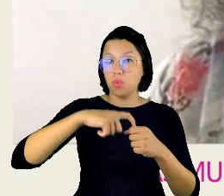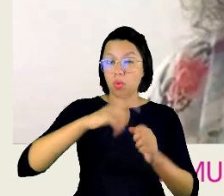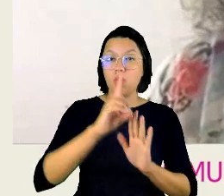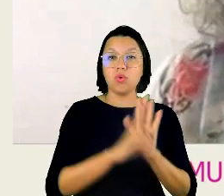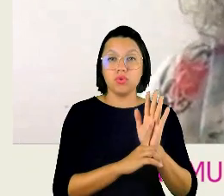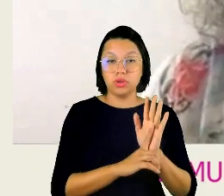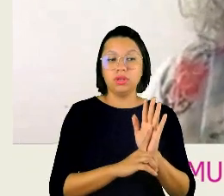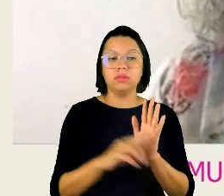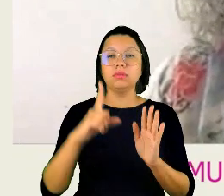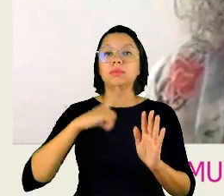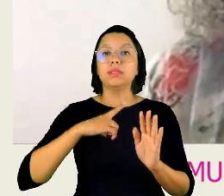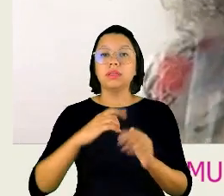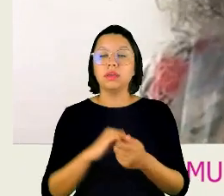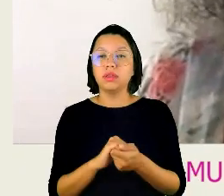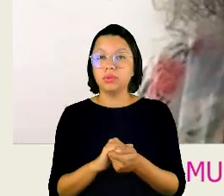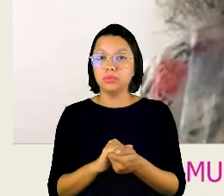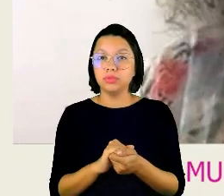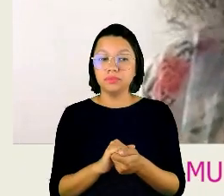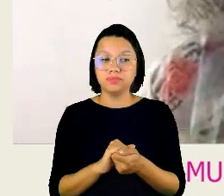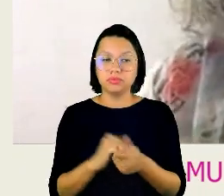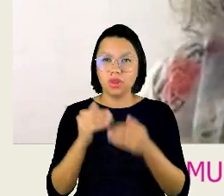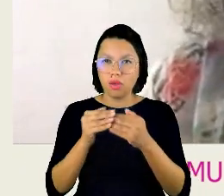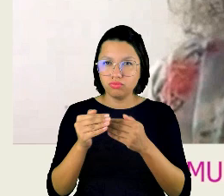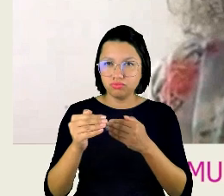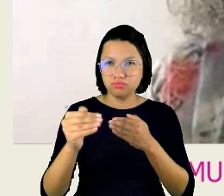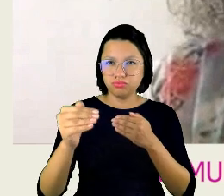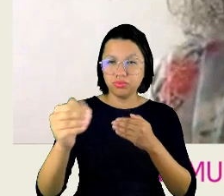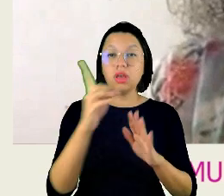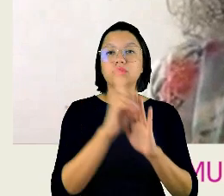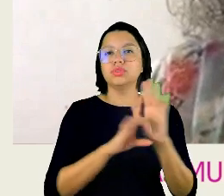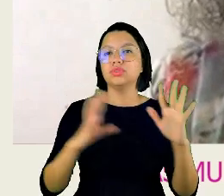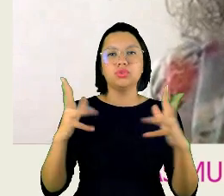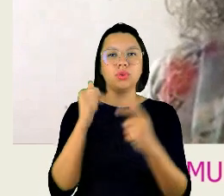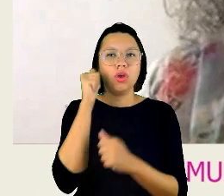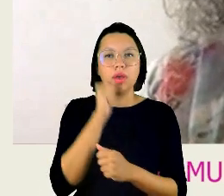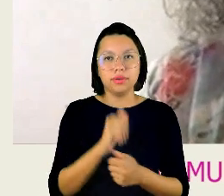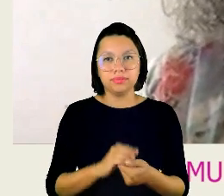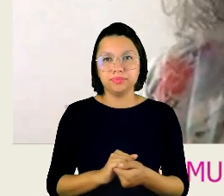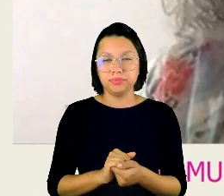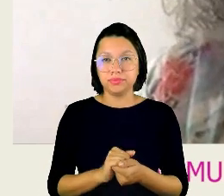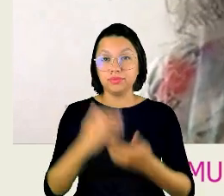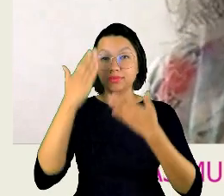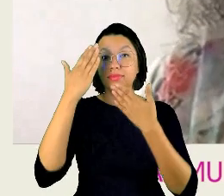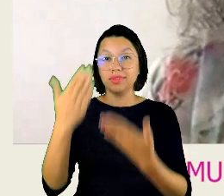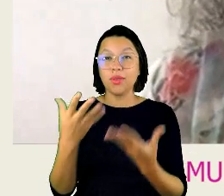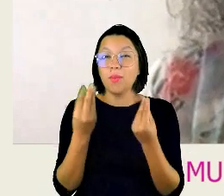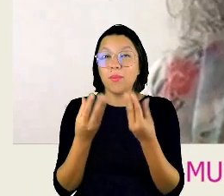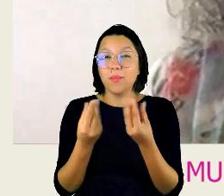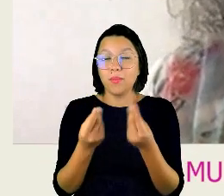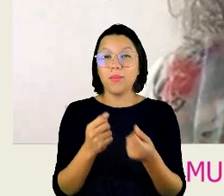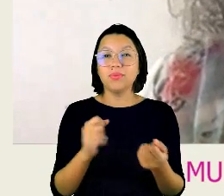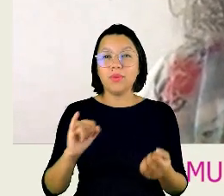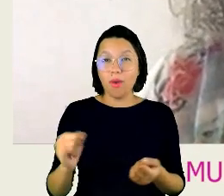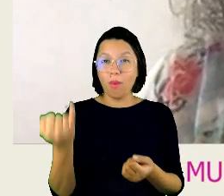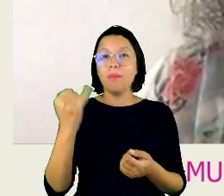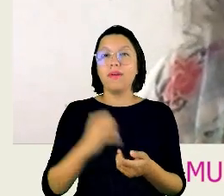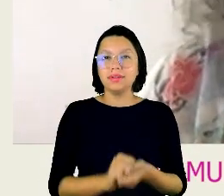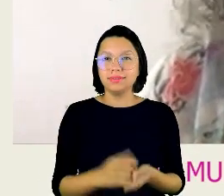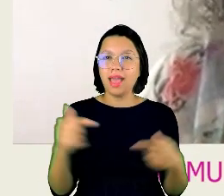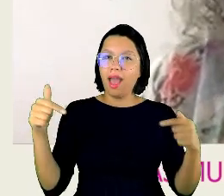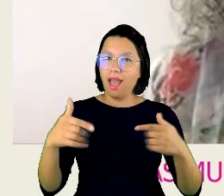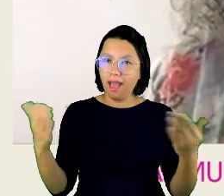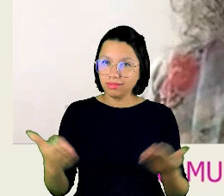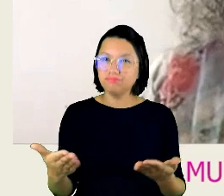e para que nós possamos seguir avançando no direito de todas as mulheres. Agradeço demais a oportunidade de